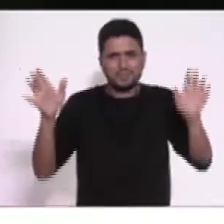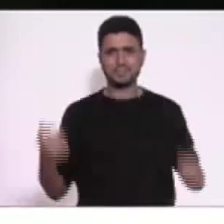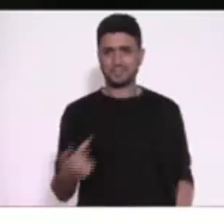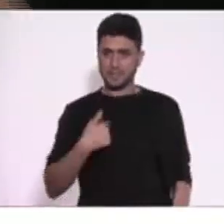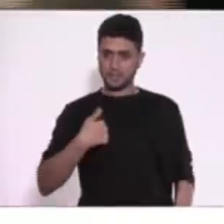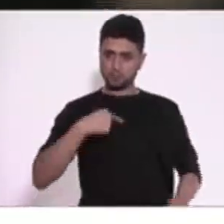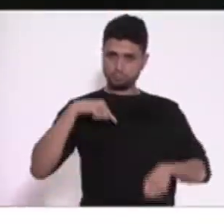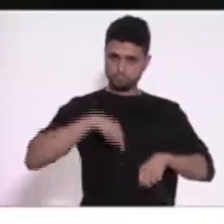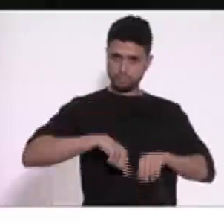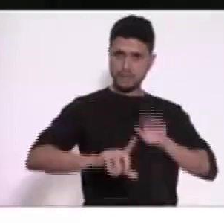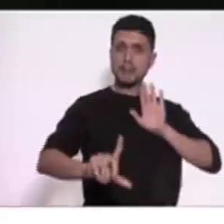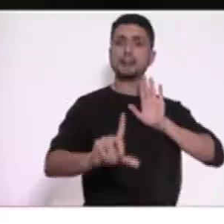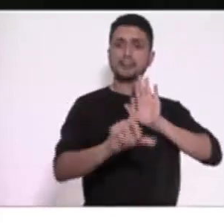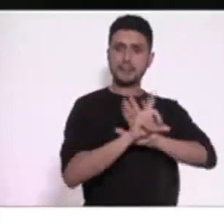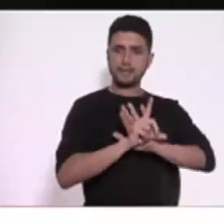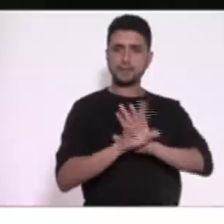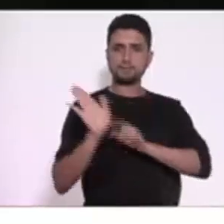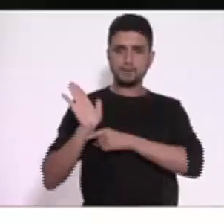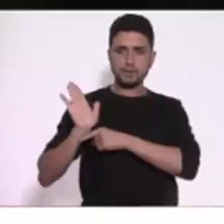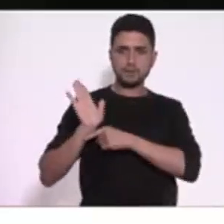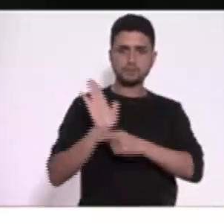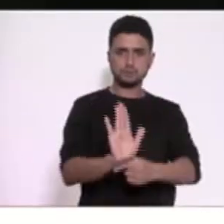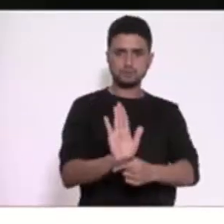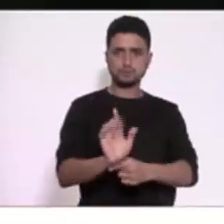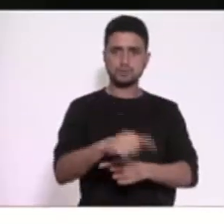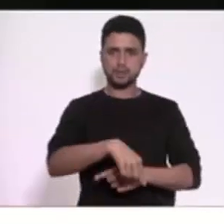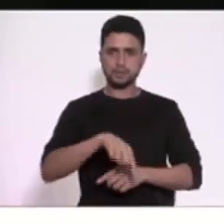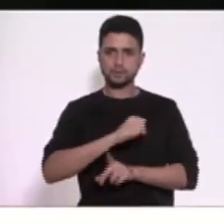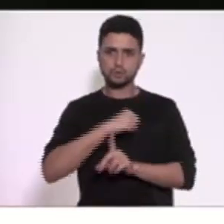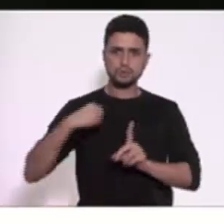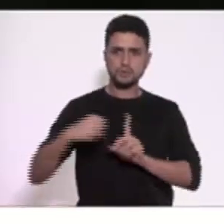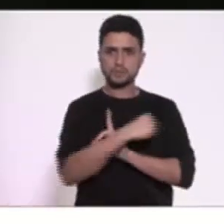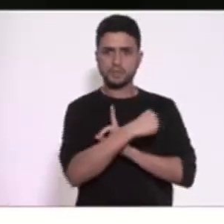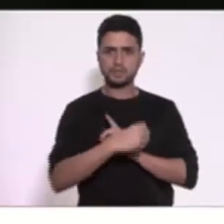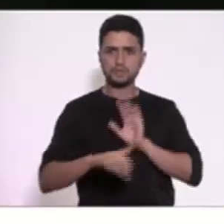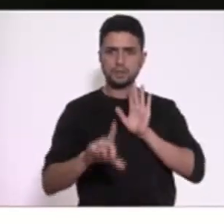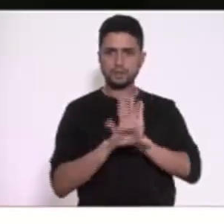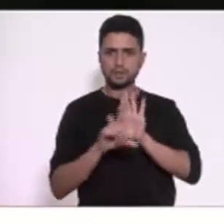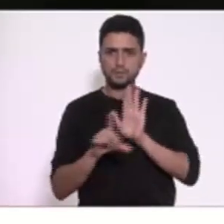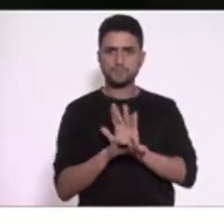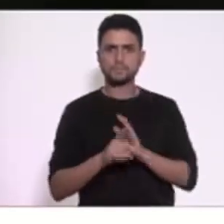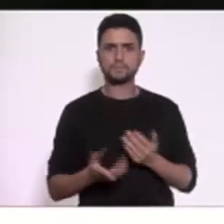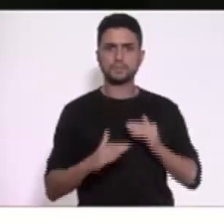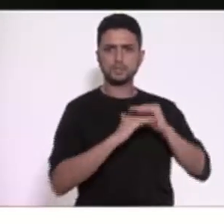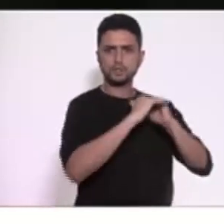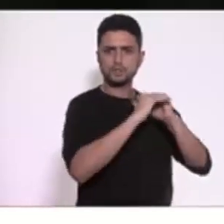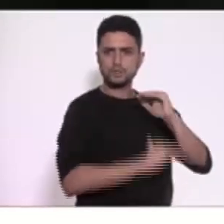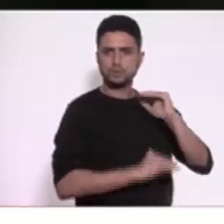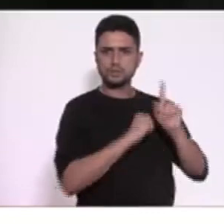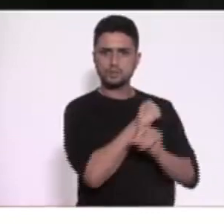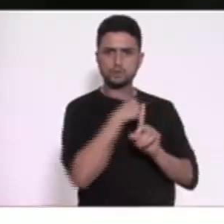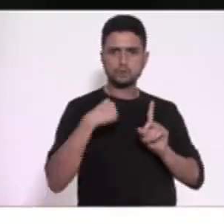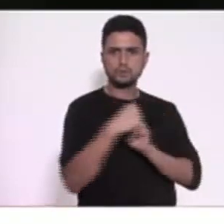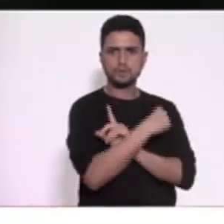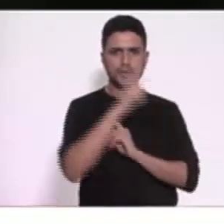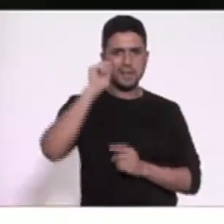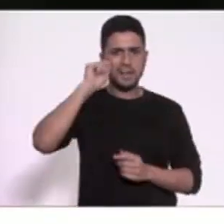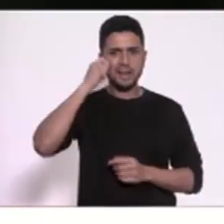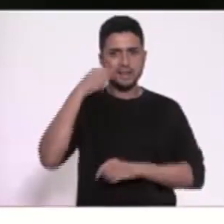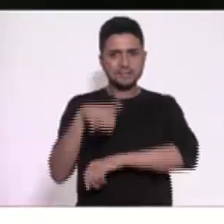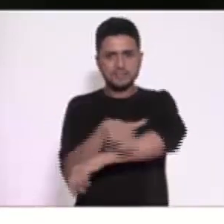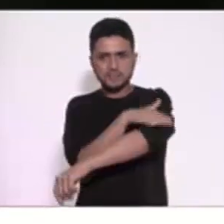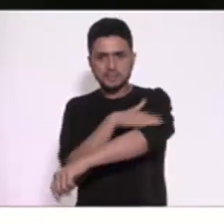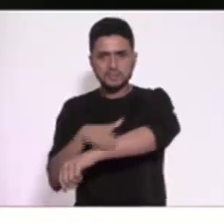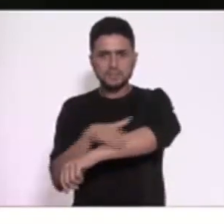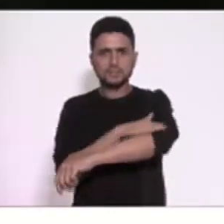que impactem positivamente na vida das pessoas e que superem as desigualdades sociais, raciais,